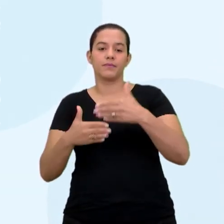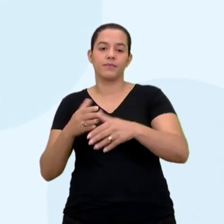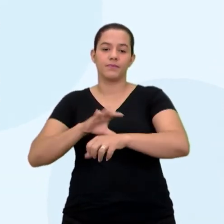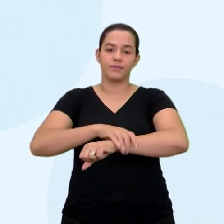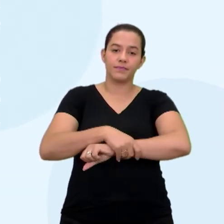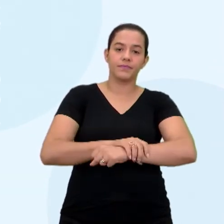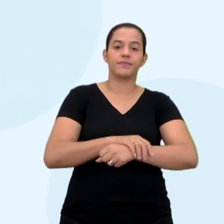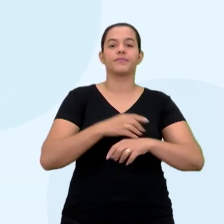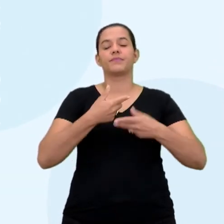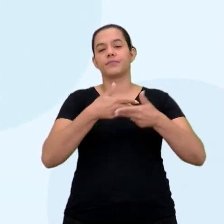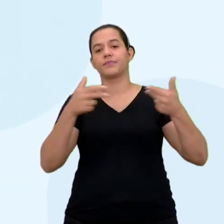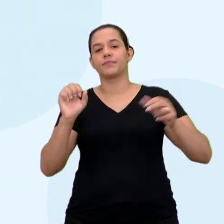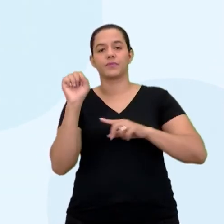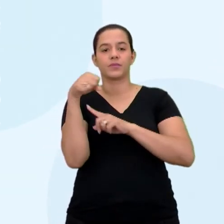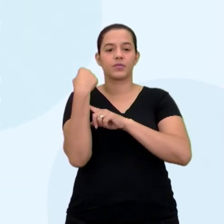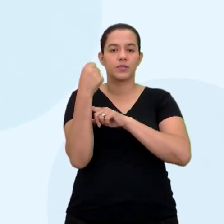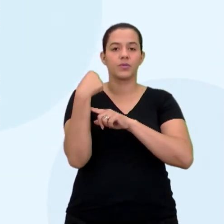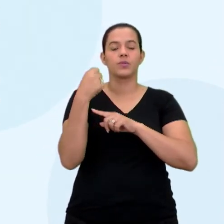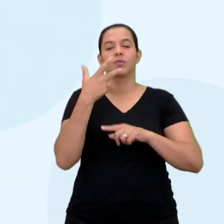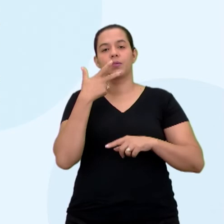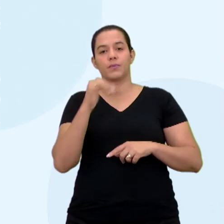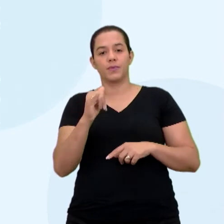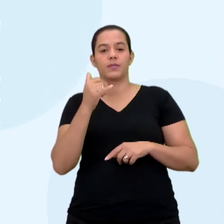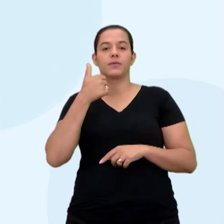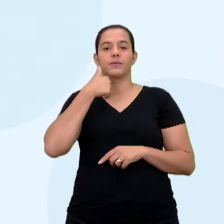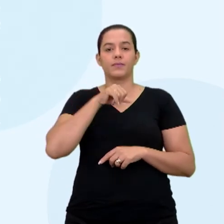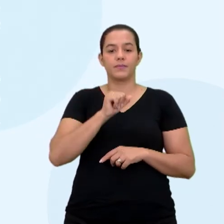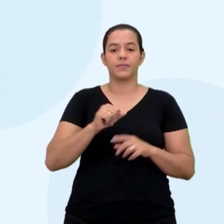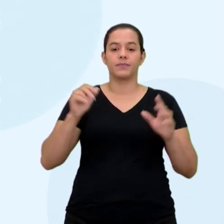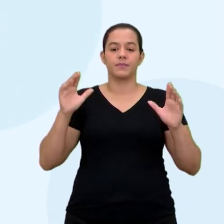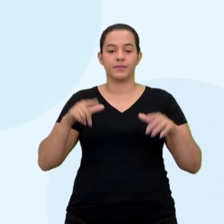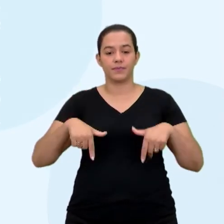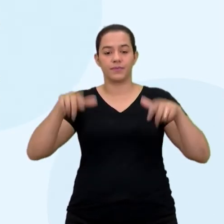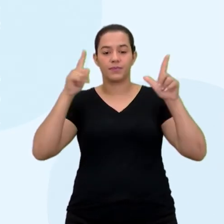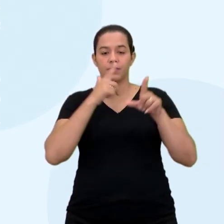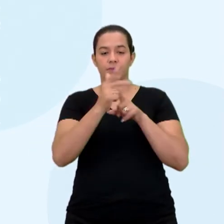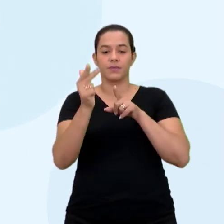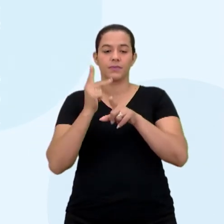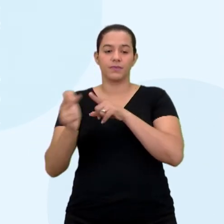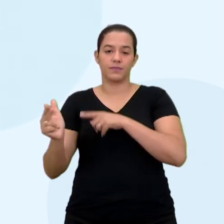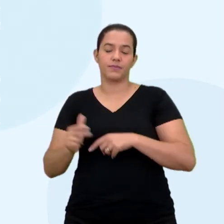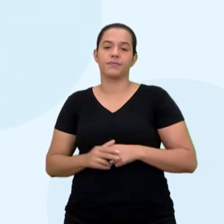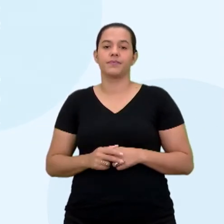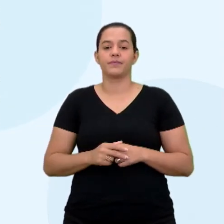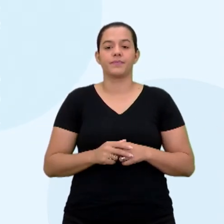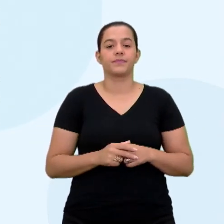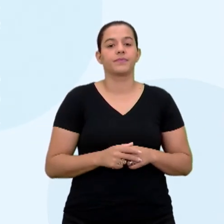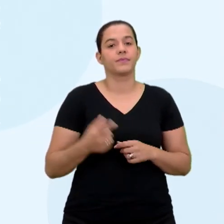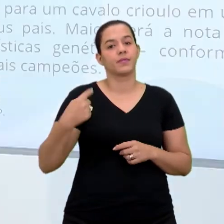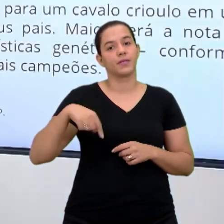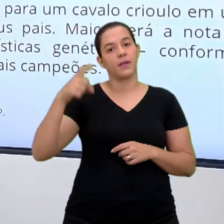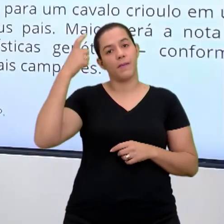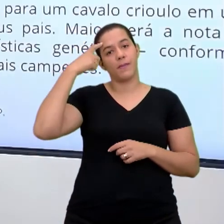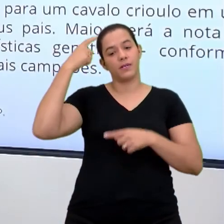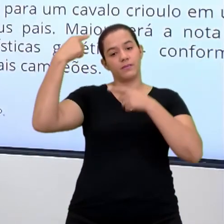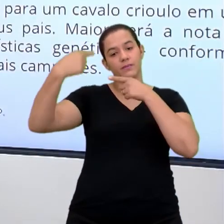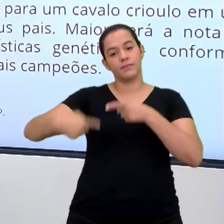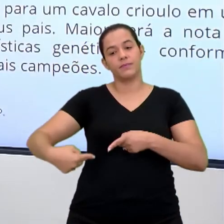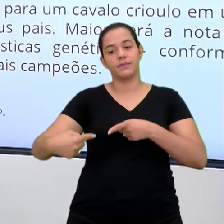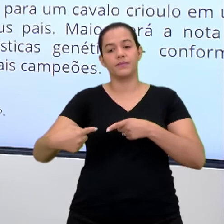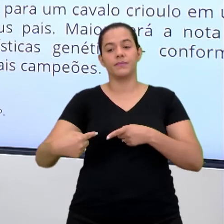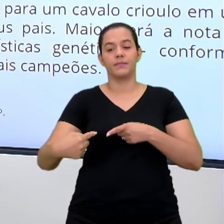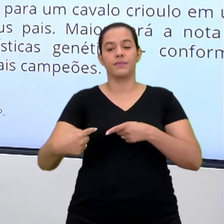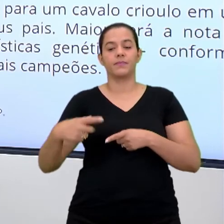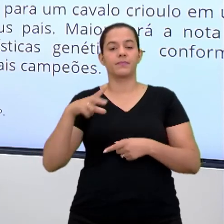óssea, aprumos, etc., de pais campeões. Eu pensei especificamente, não vou falar o nome da competição, né, porque ela é privada,